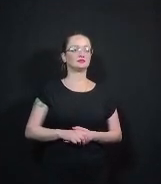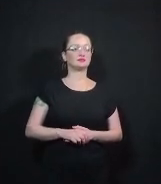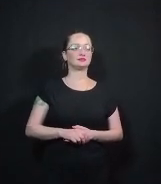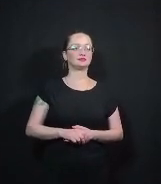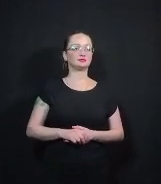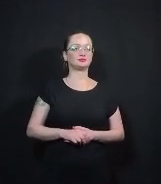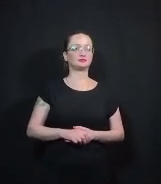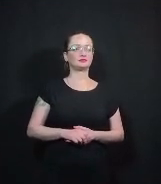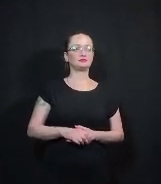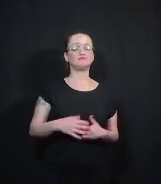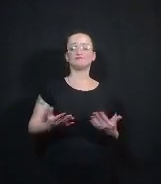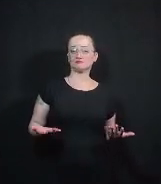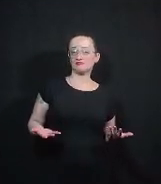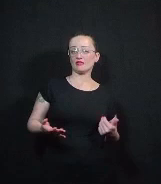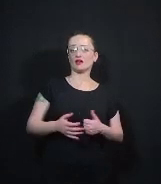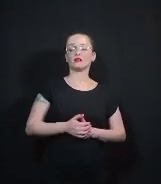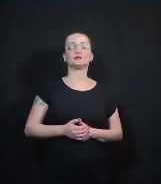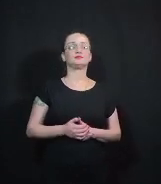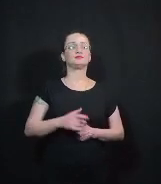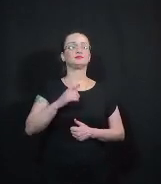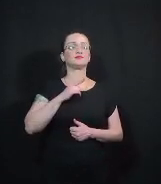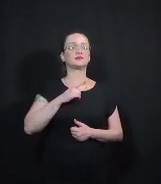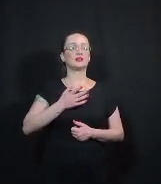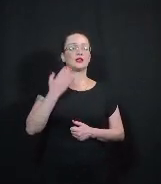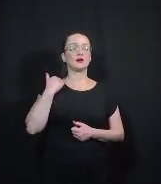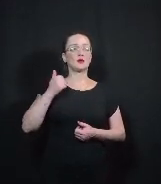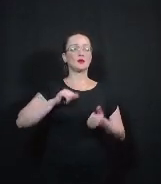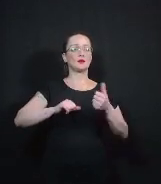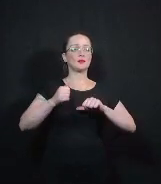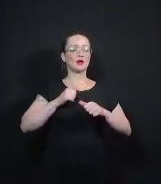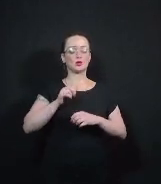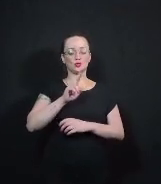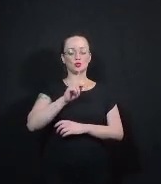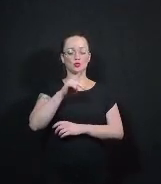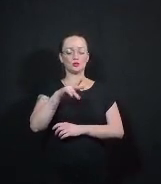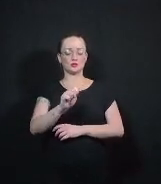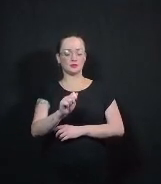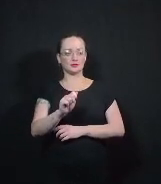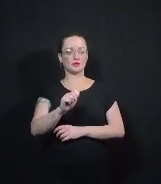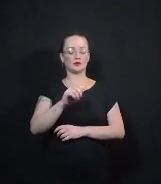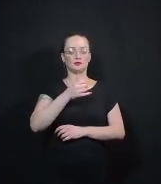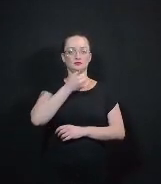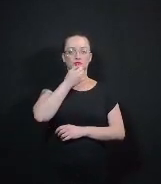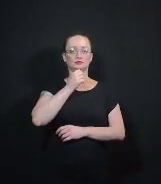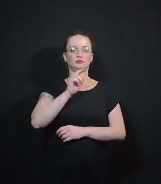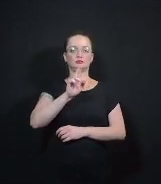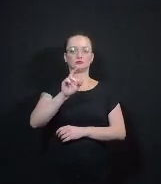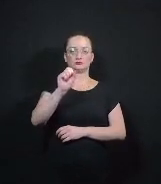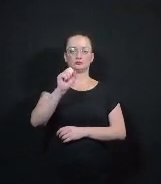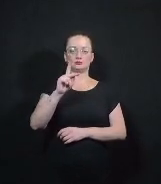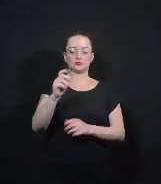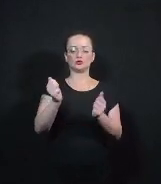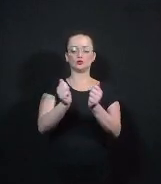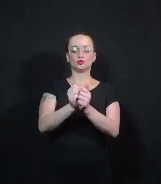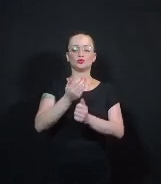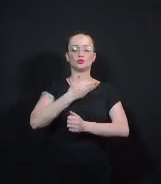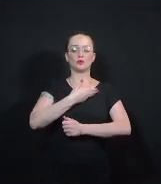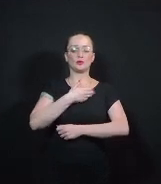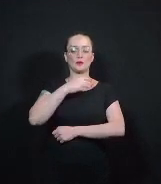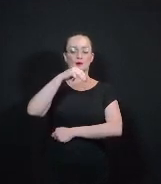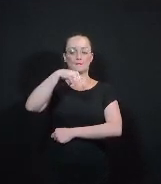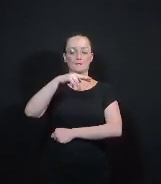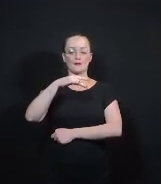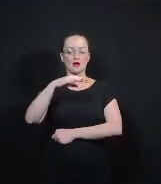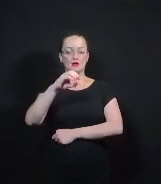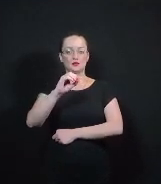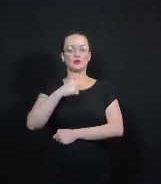Eu tenho eu dirijo um laboratório interdisciplinar na USP, junto com um colega que é o Márcio Moreto, da computação, e